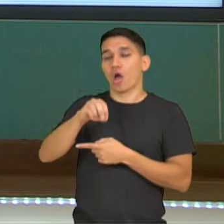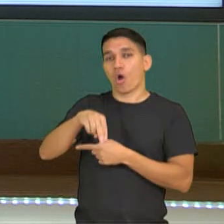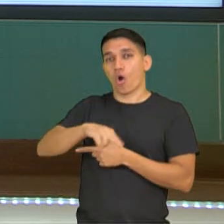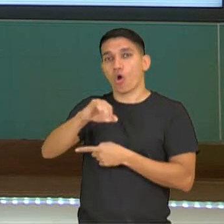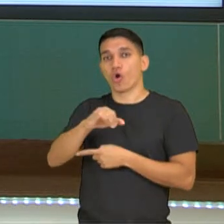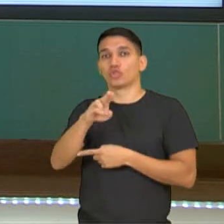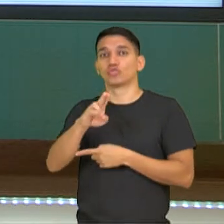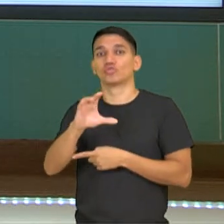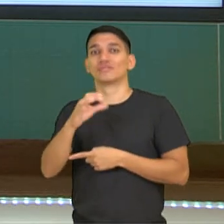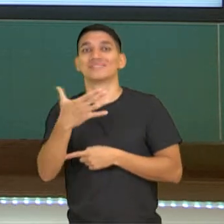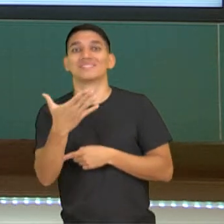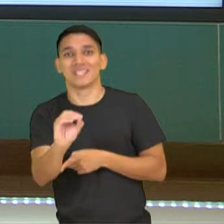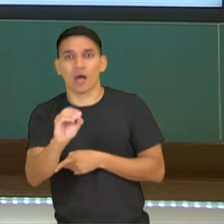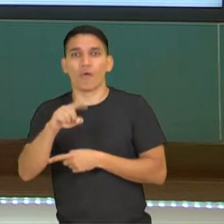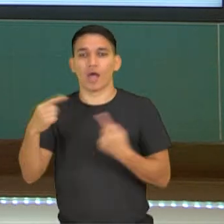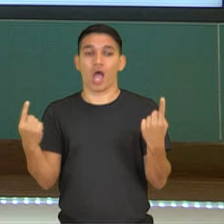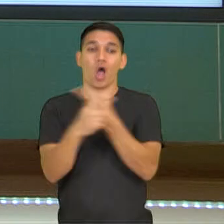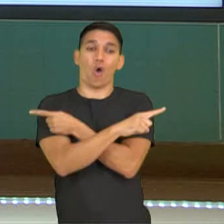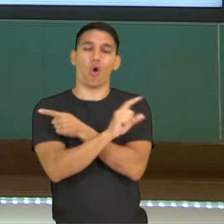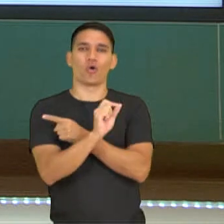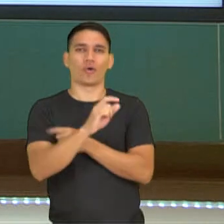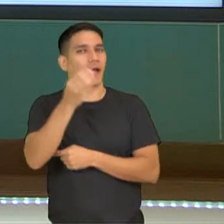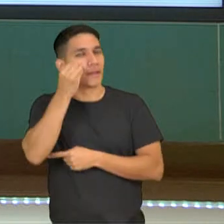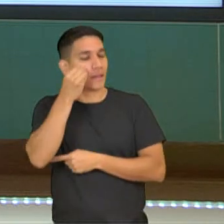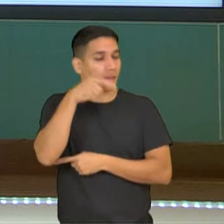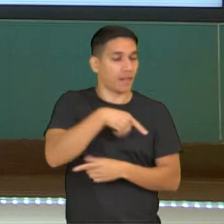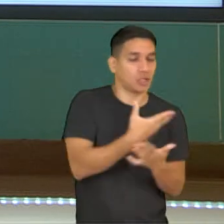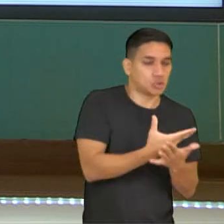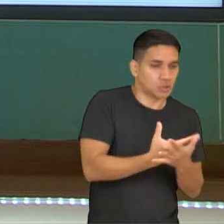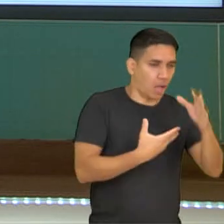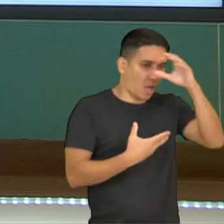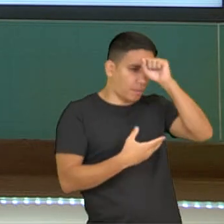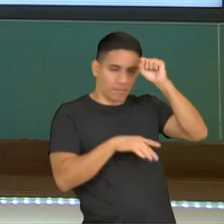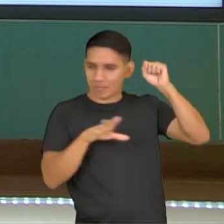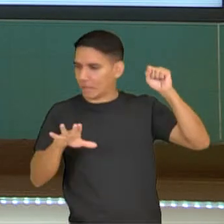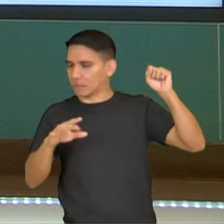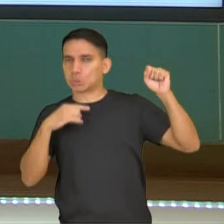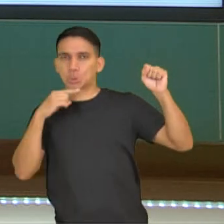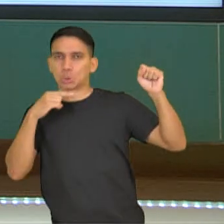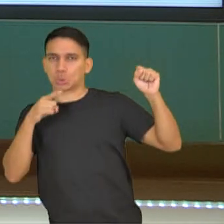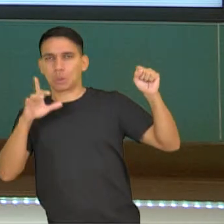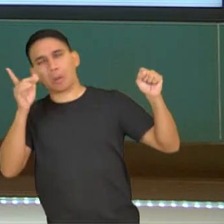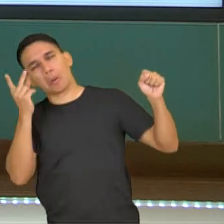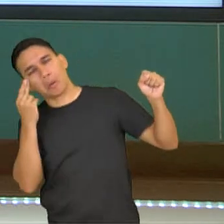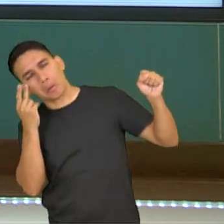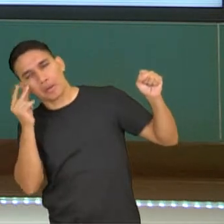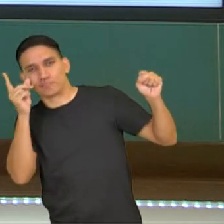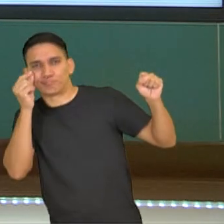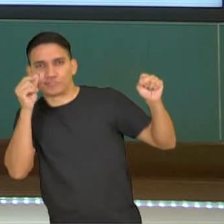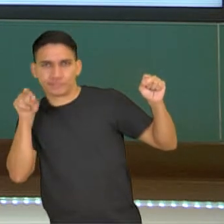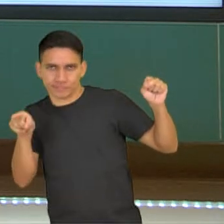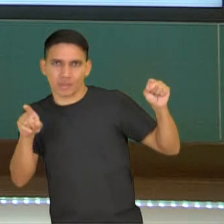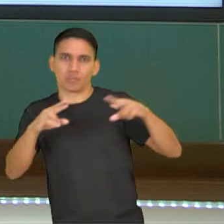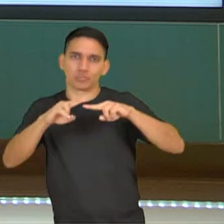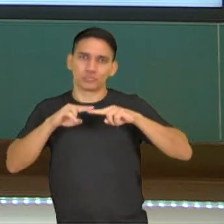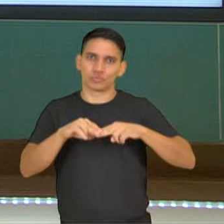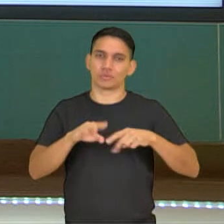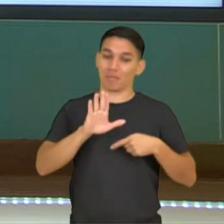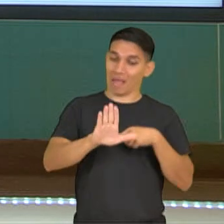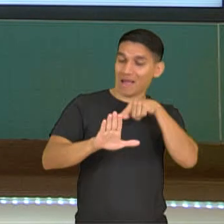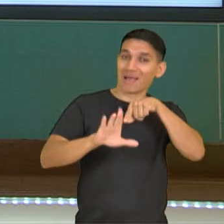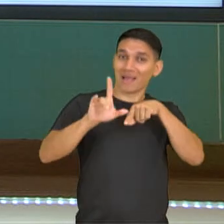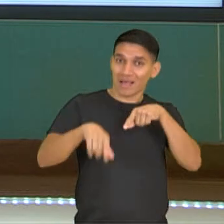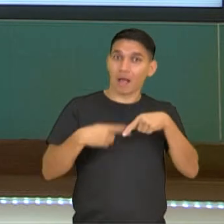que contraria a intenção inicial, que seria estudar e aprender, né? Mas se está com sono fica complicado. E esse mas é uma conjunção que pode